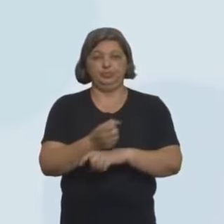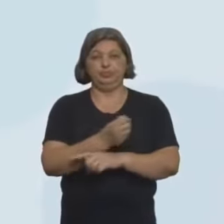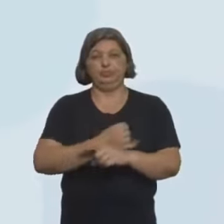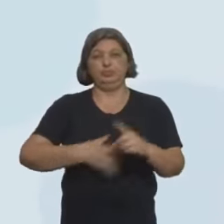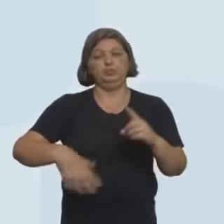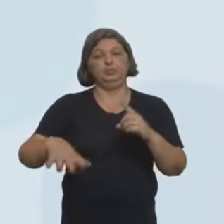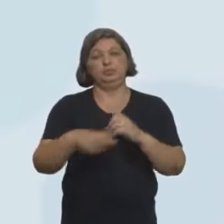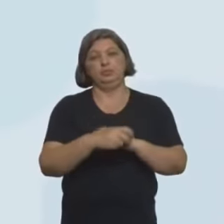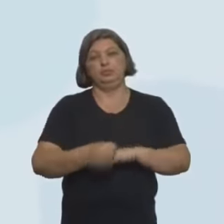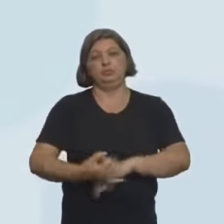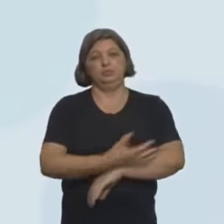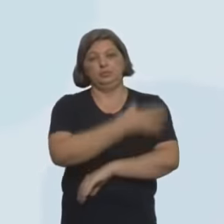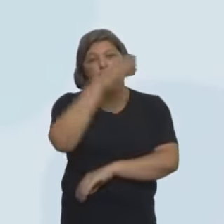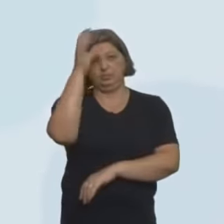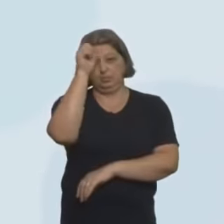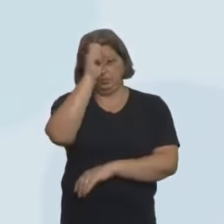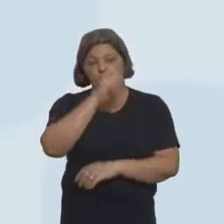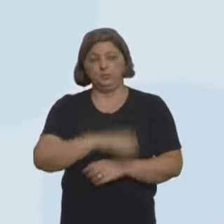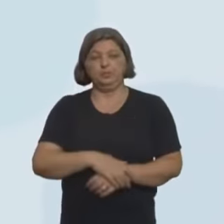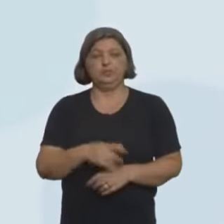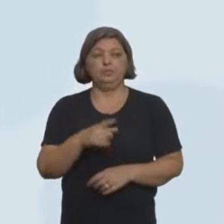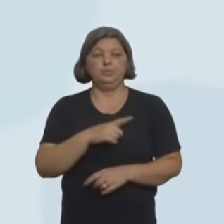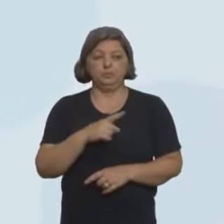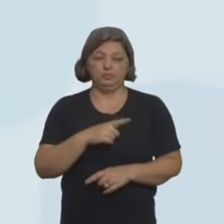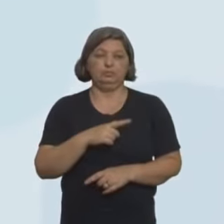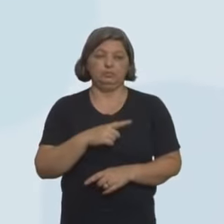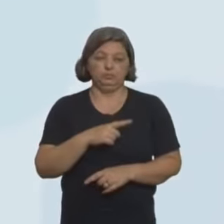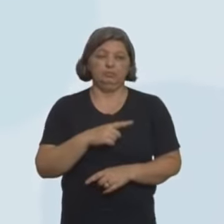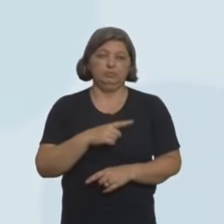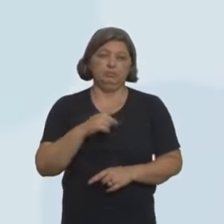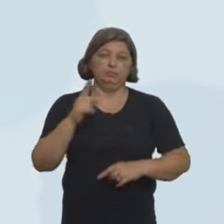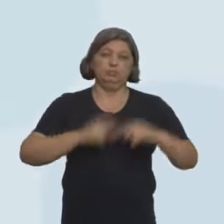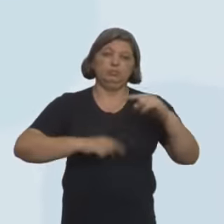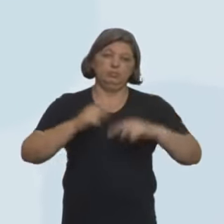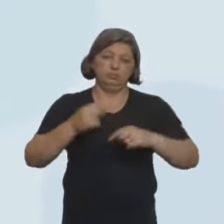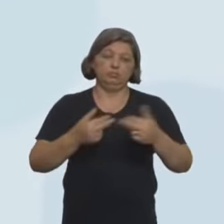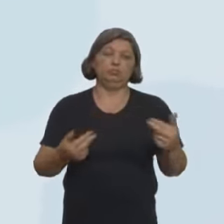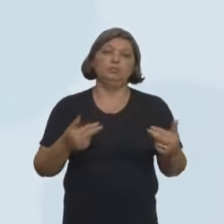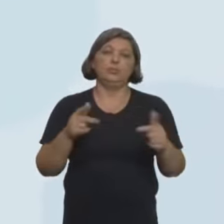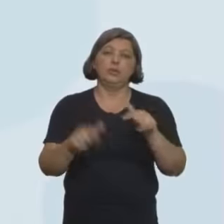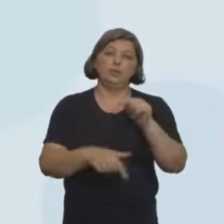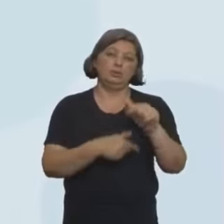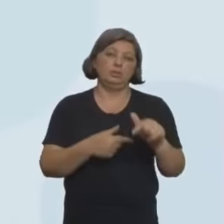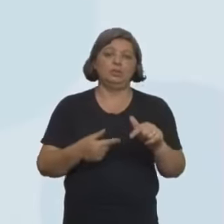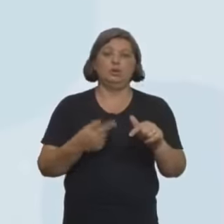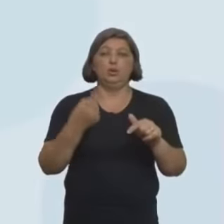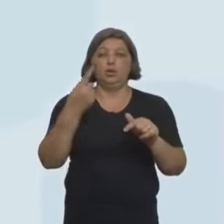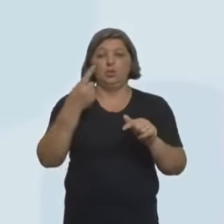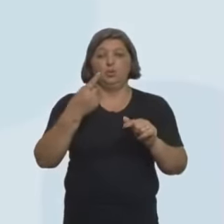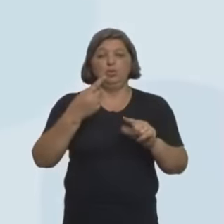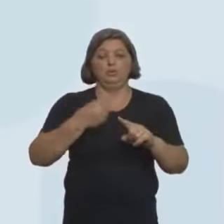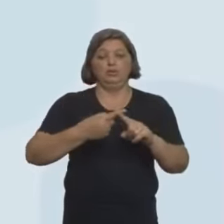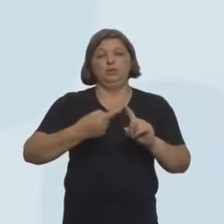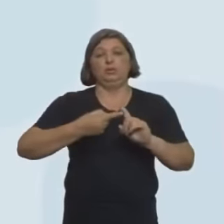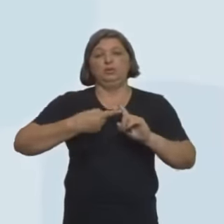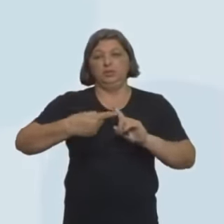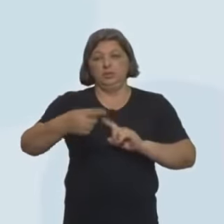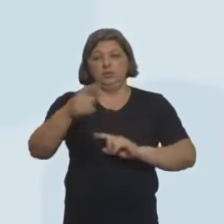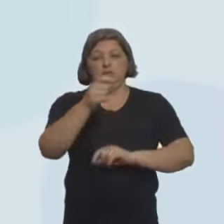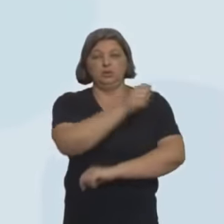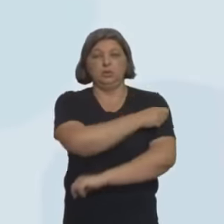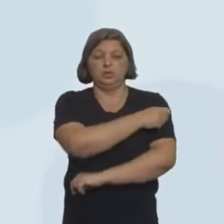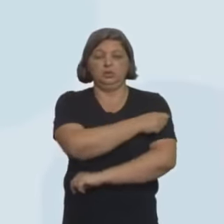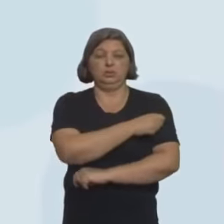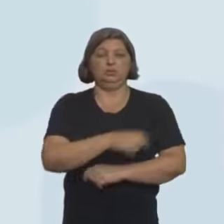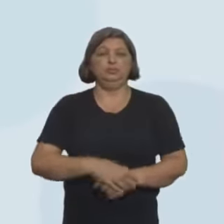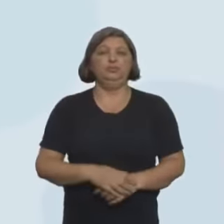socioemocional que vocês vão ter em mãos, né, para trabalhar uma vez por semana com os estudantes. E esse